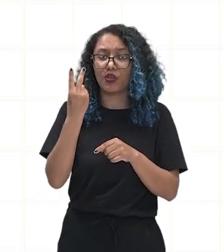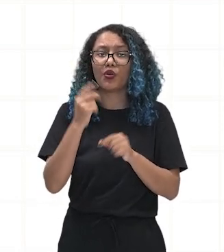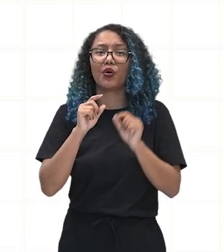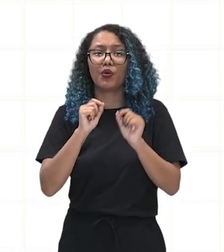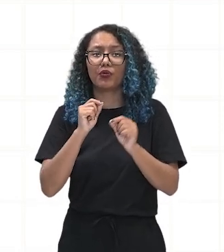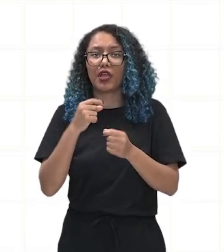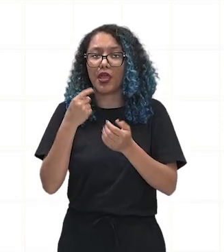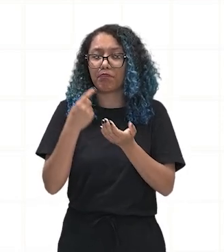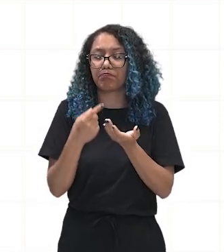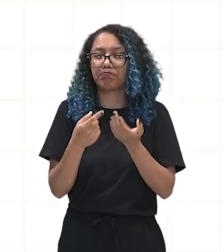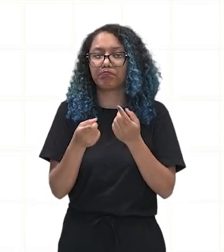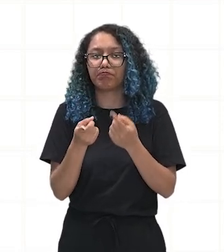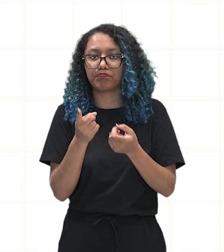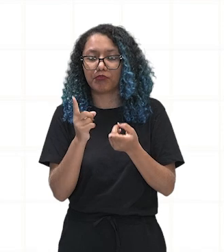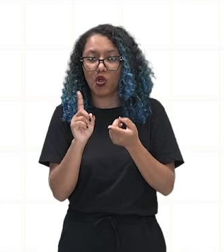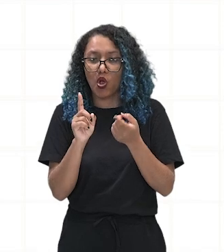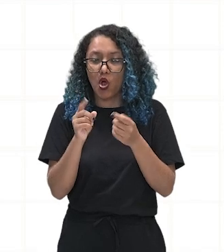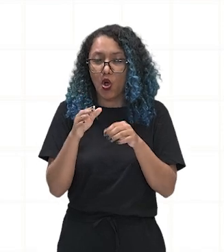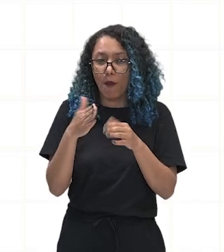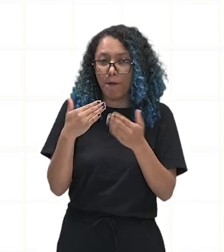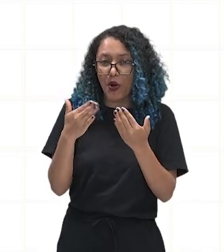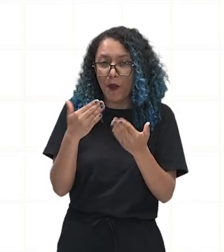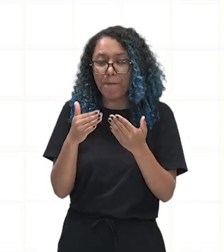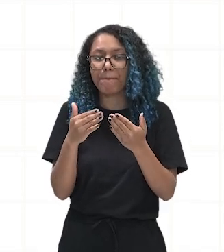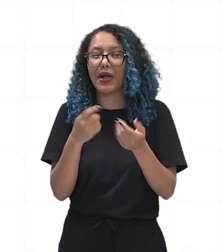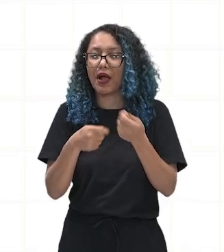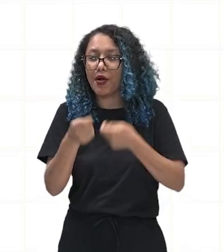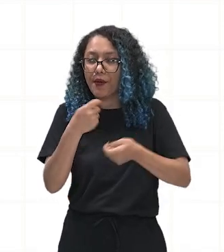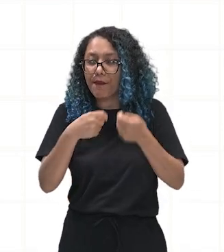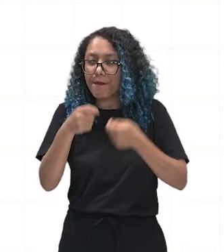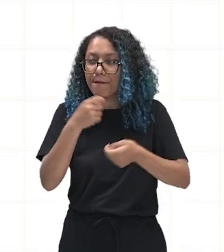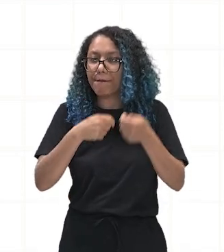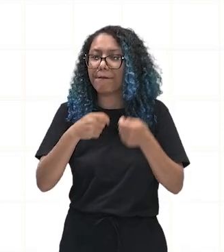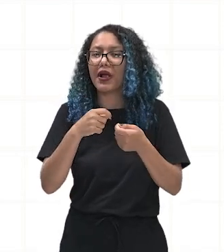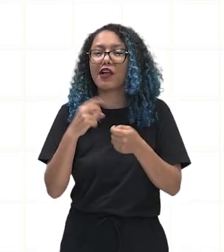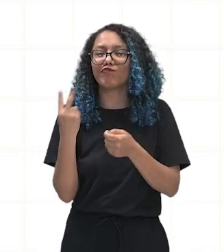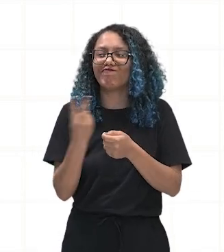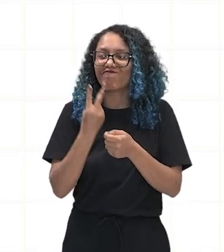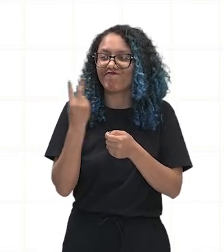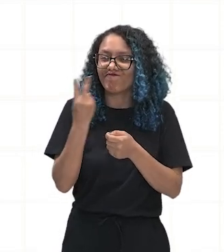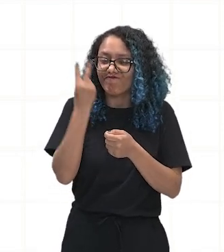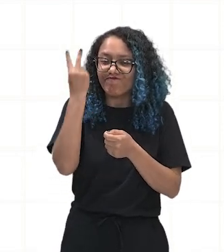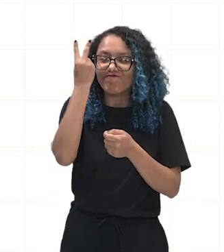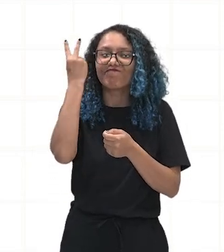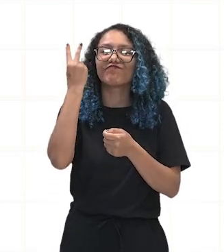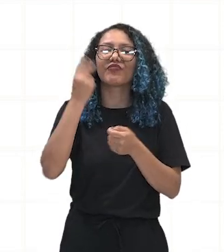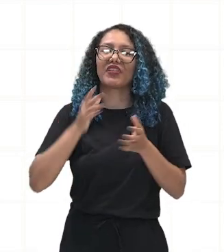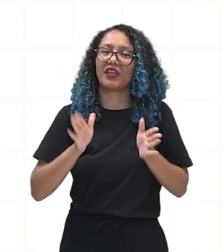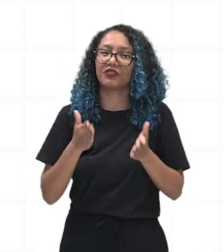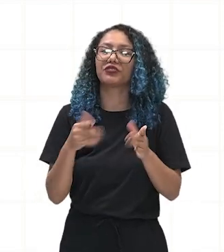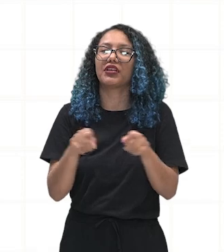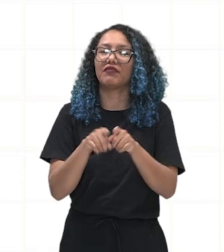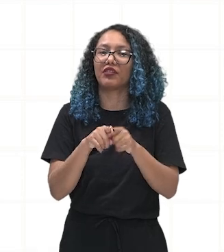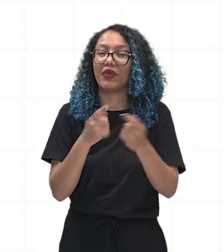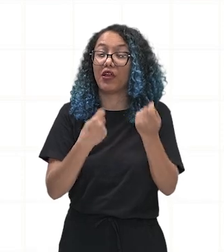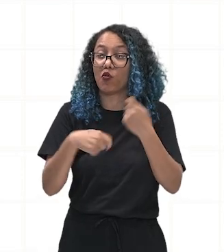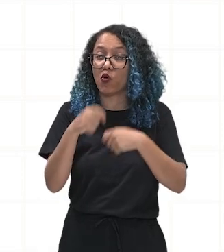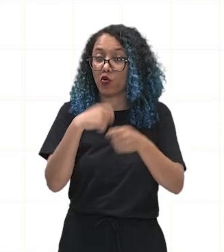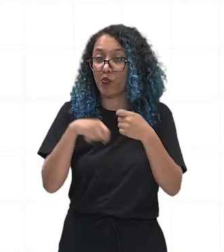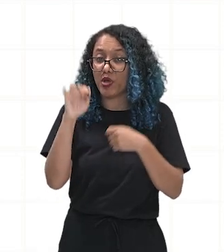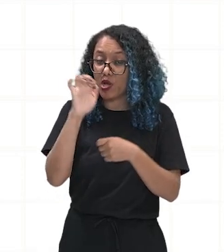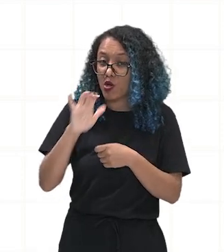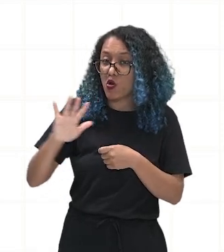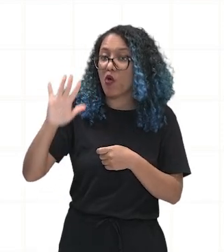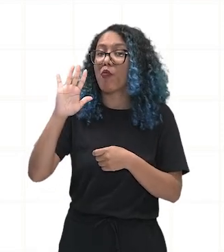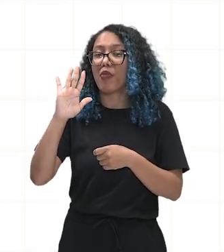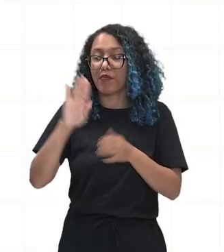nessas rotas, e elas eram muito valiosas e ajudavam a impulsionar a economia